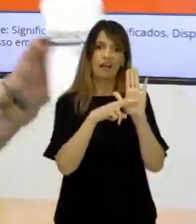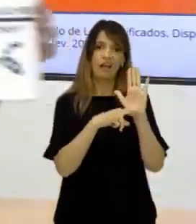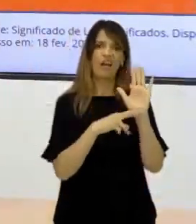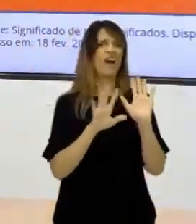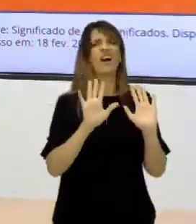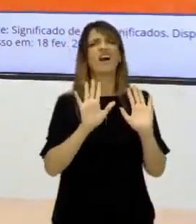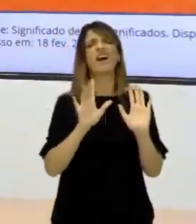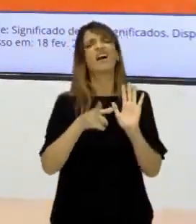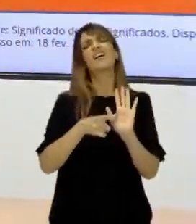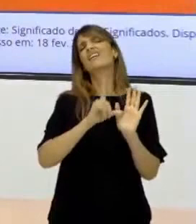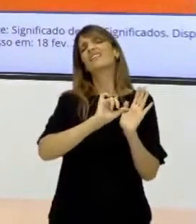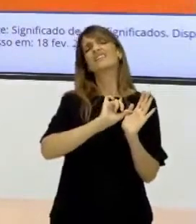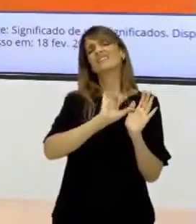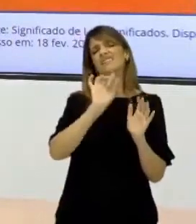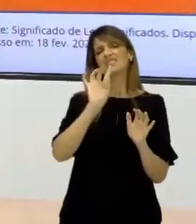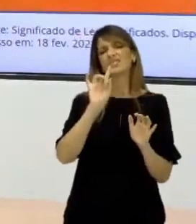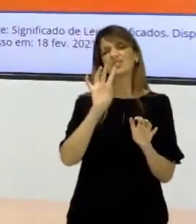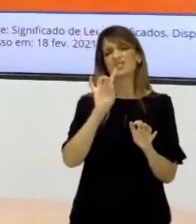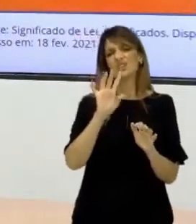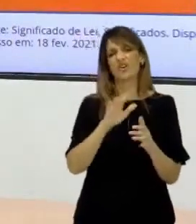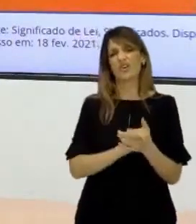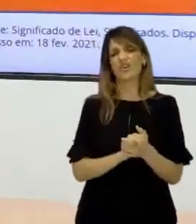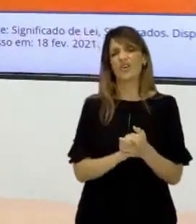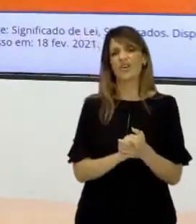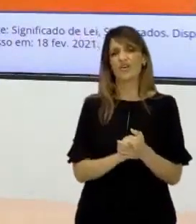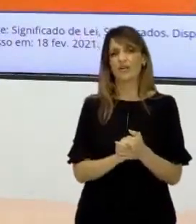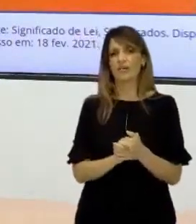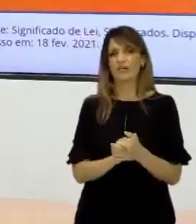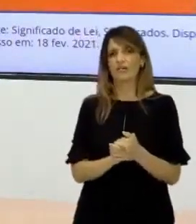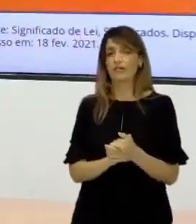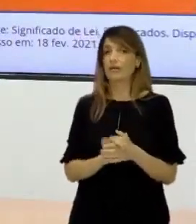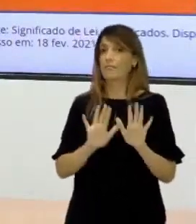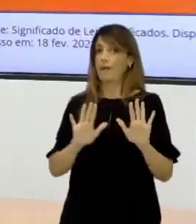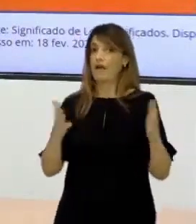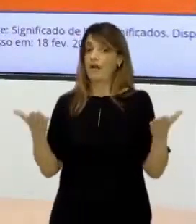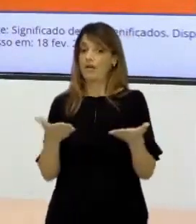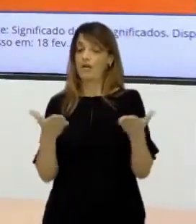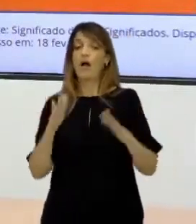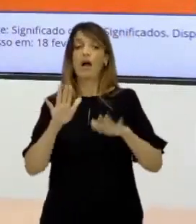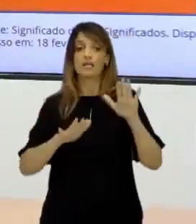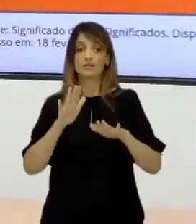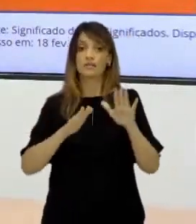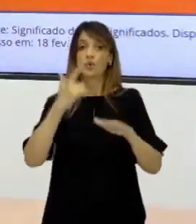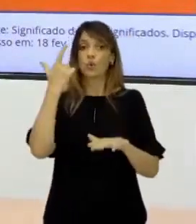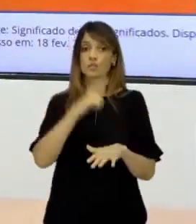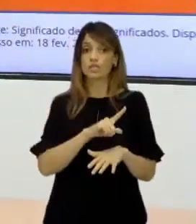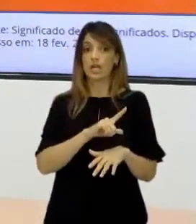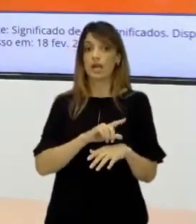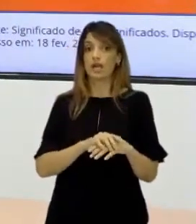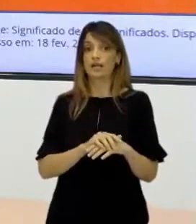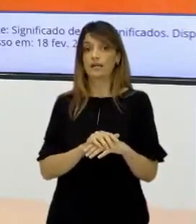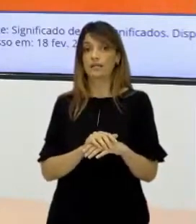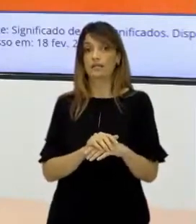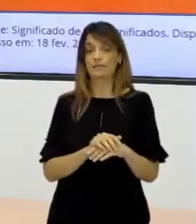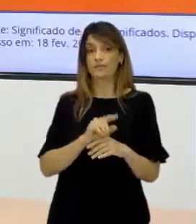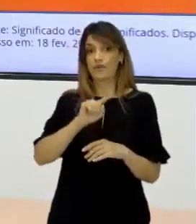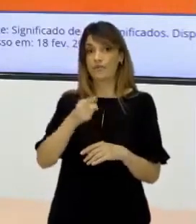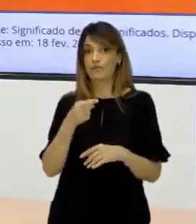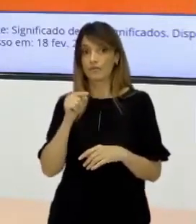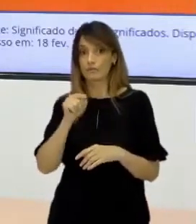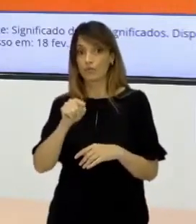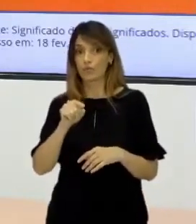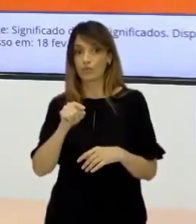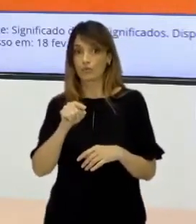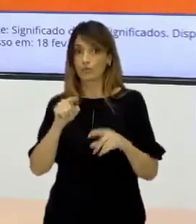antes da aula. Mas eu tô com sede, vou beber agora. Então, né? Às vezes a gente consegue uma vírgula, um ponto, um parêntese. Agora na lei, não,